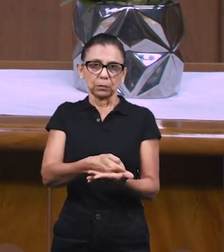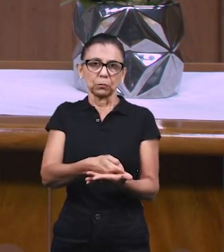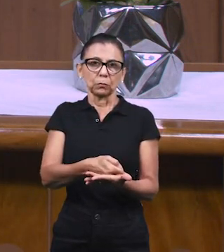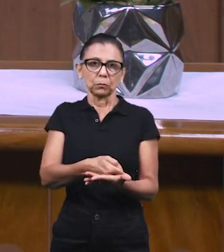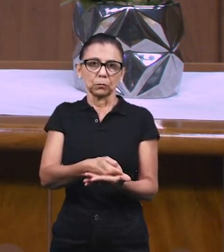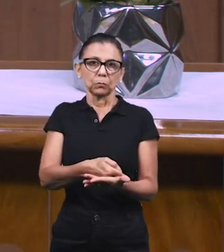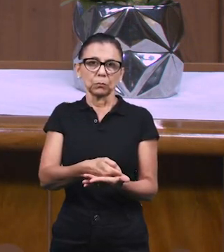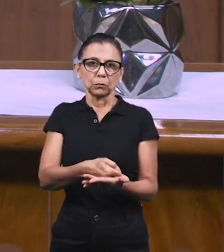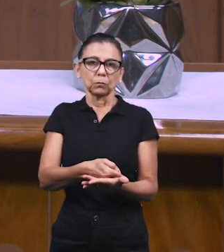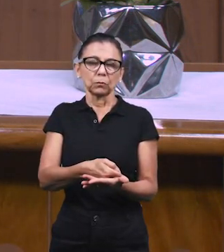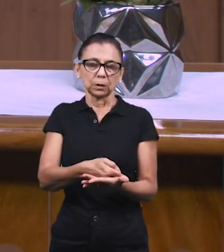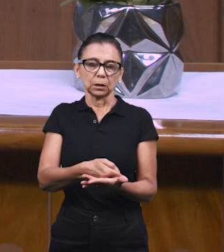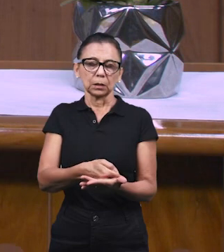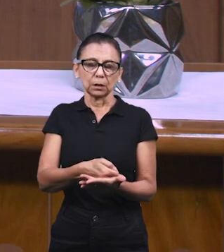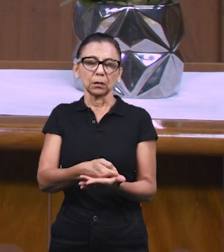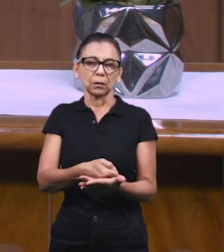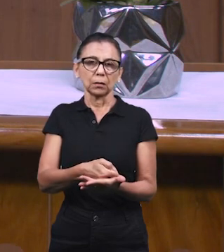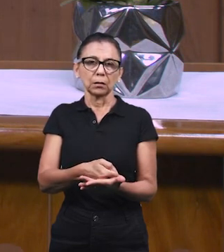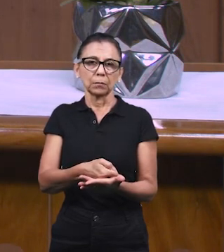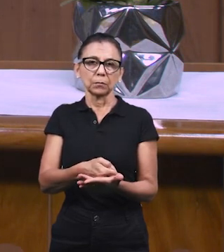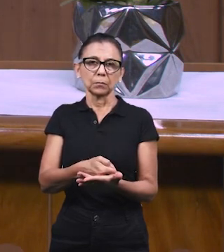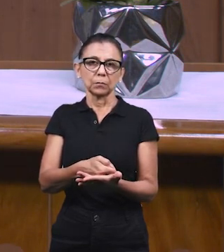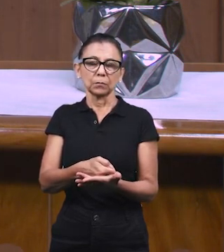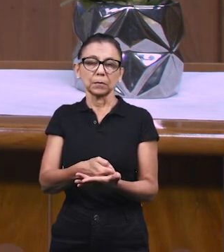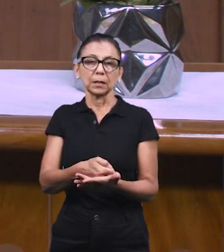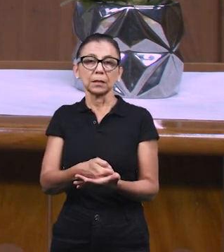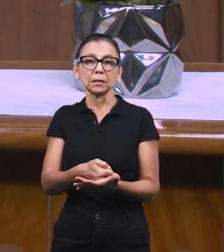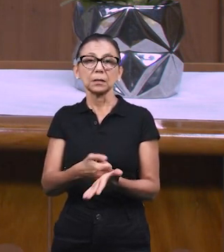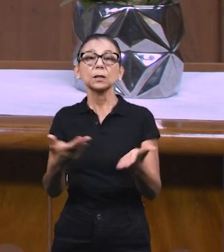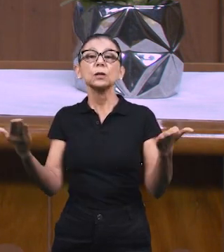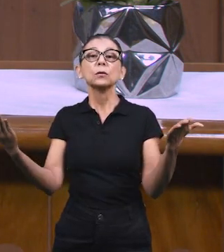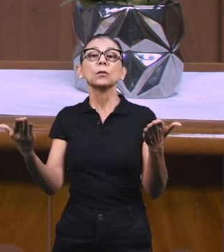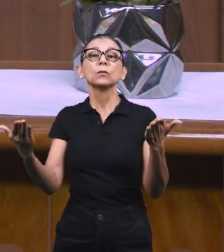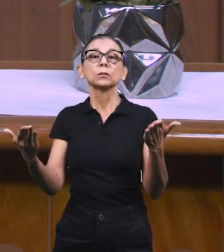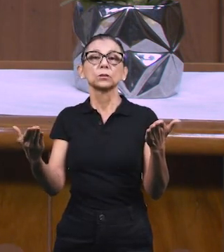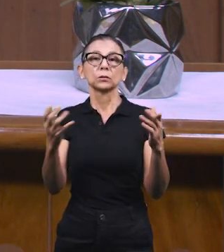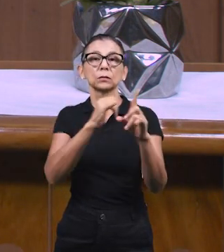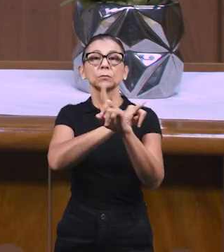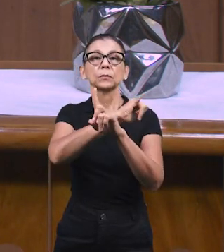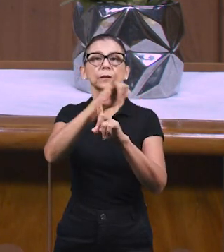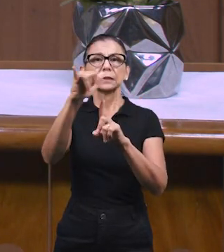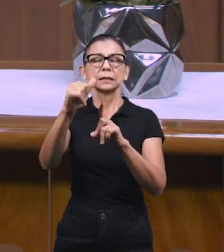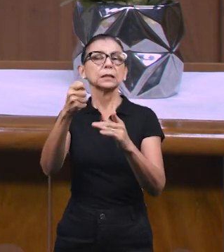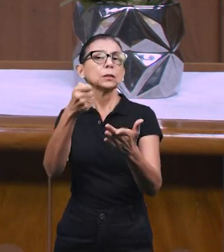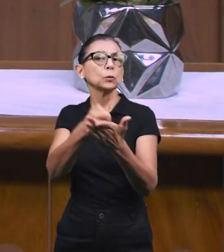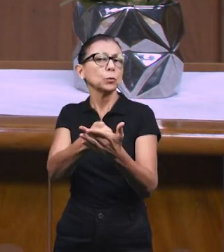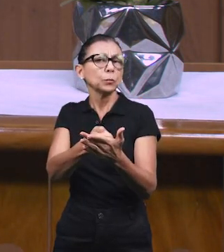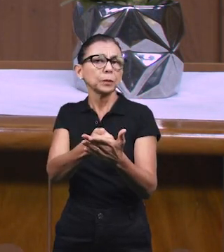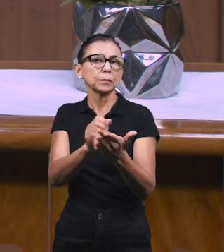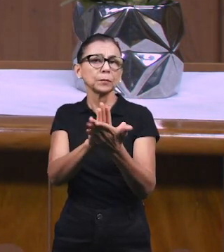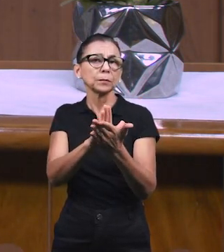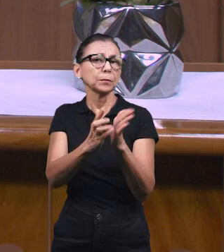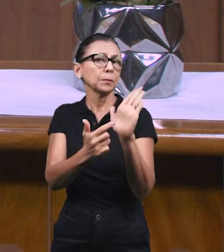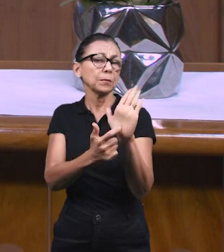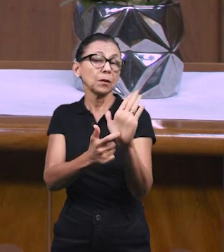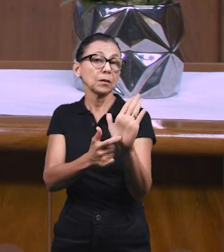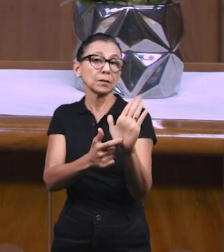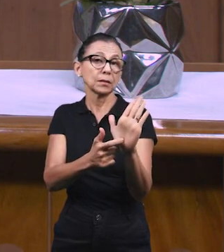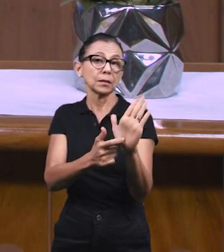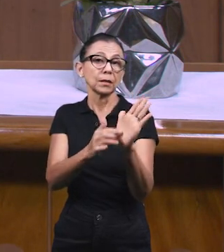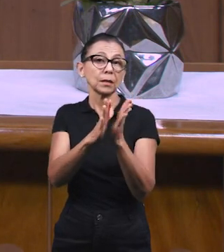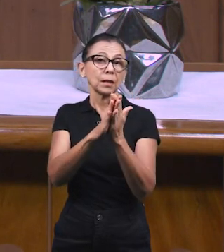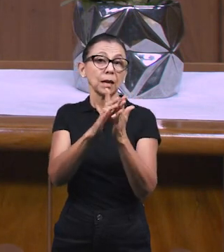de viver a profecia que está se cumprindo hoje. A palavra de Deus, ela disse